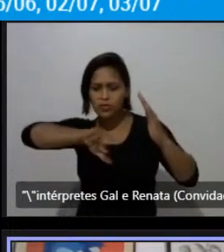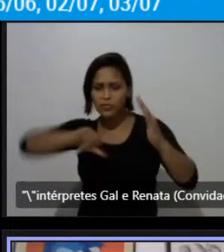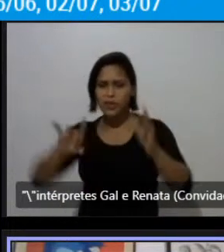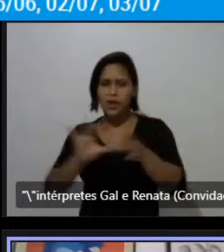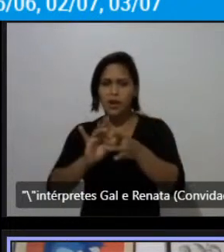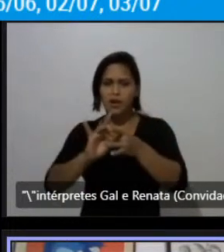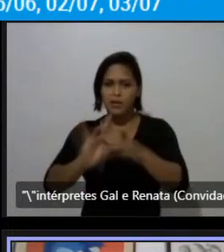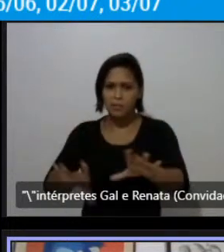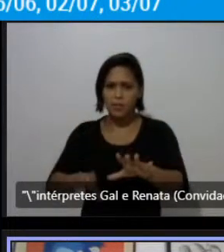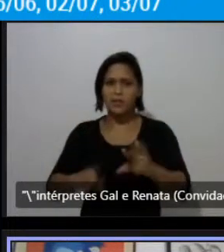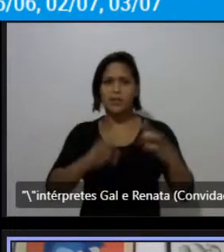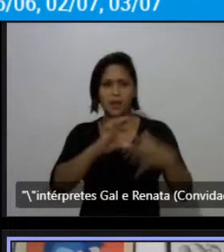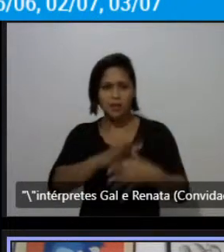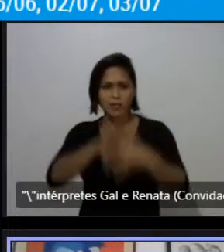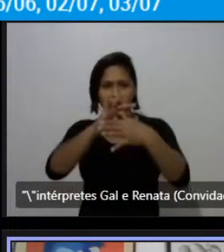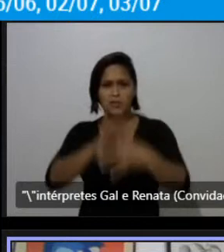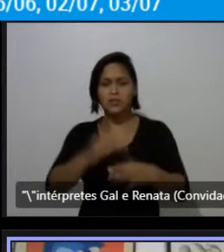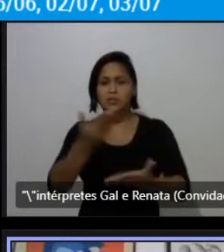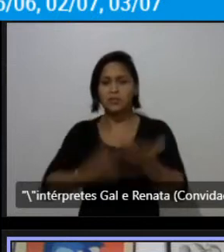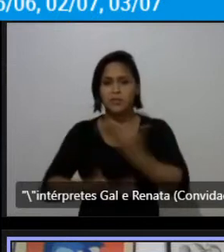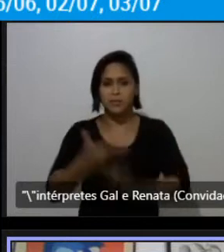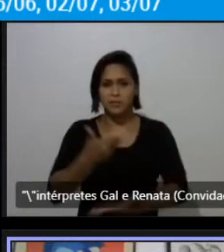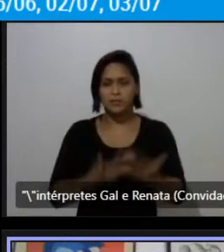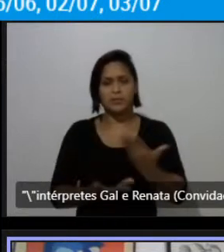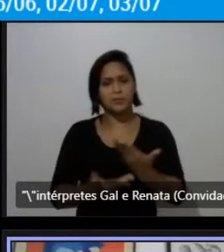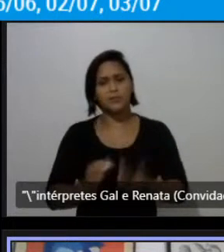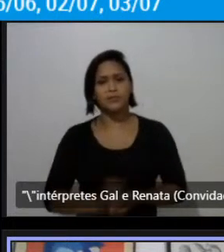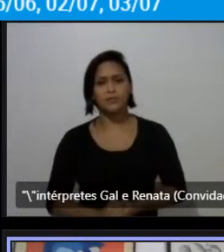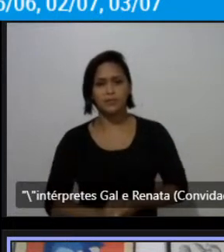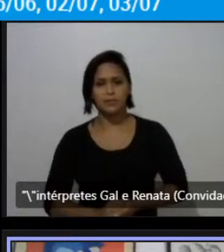liberal, representativa, participativa.